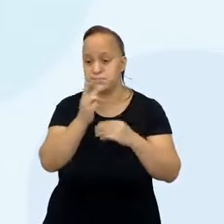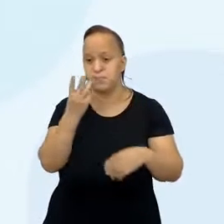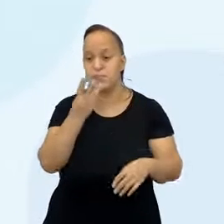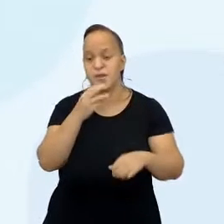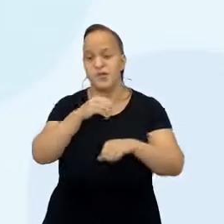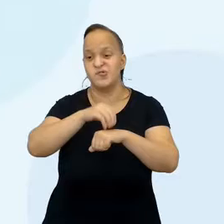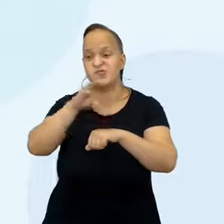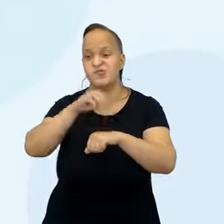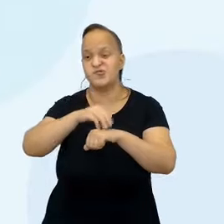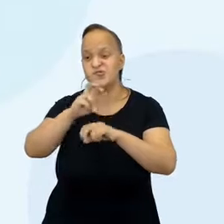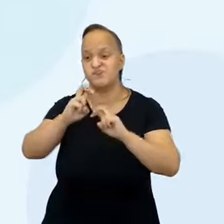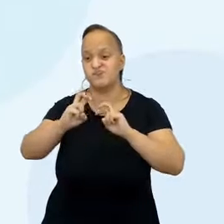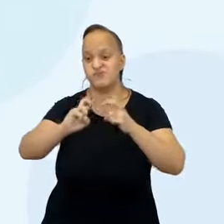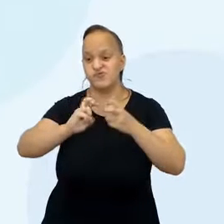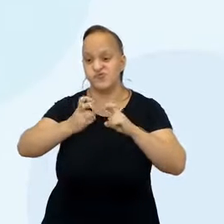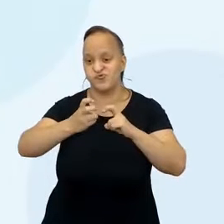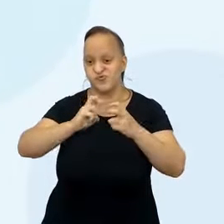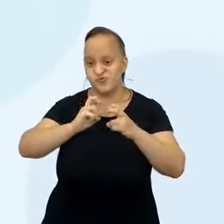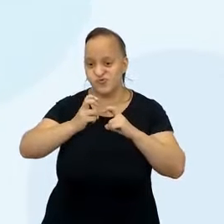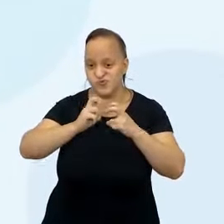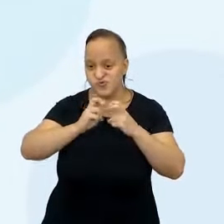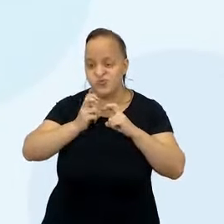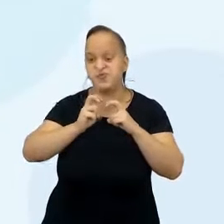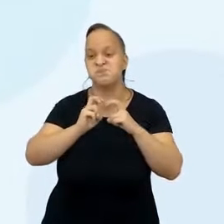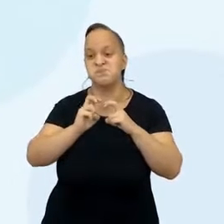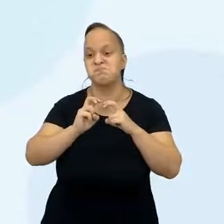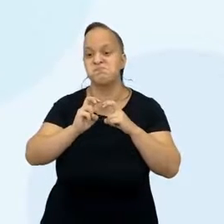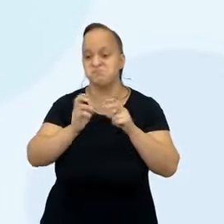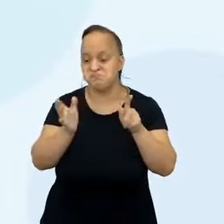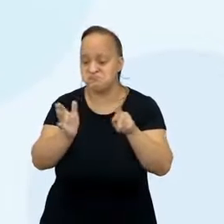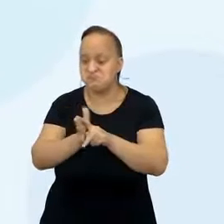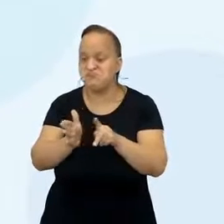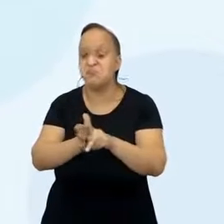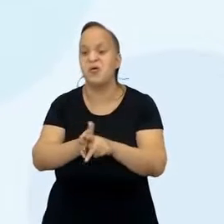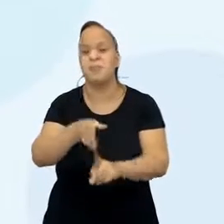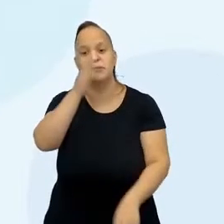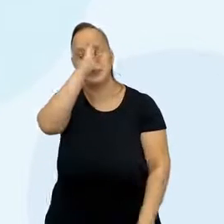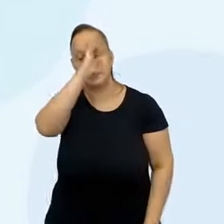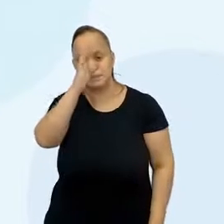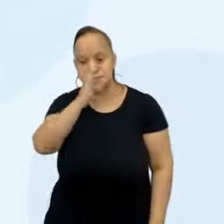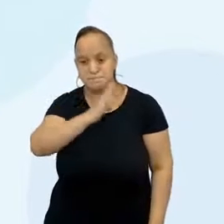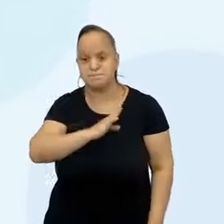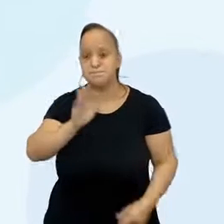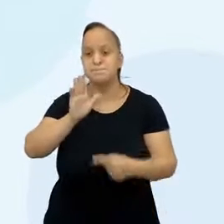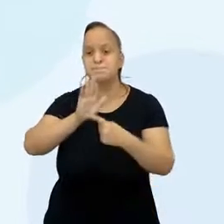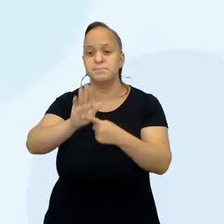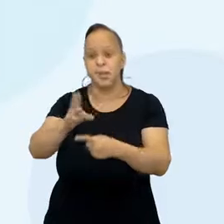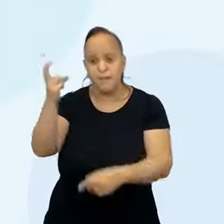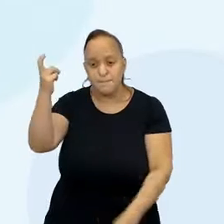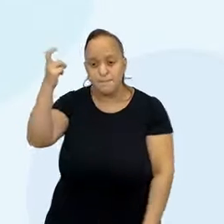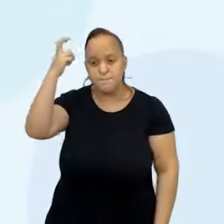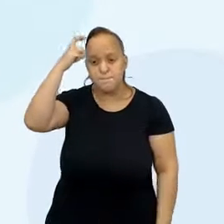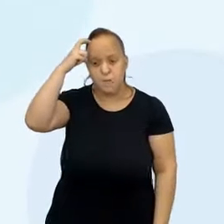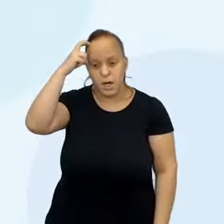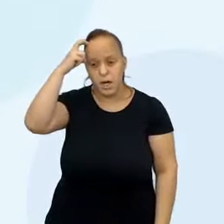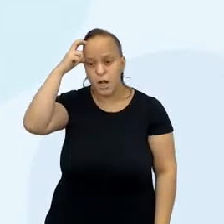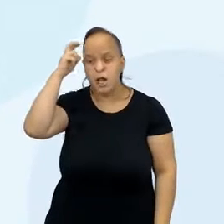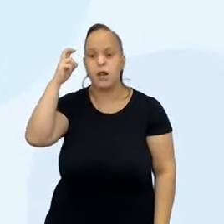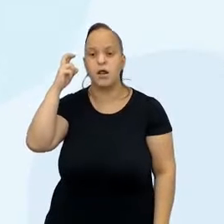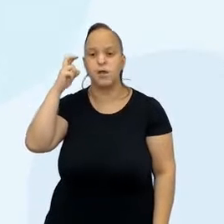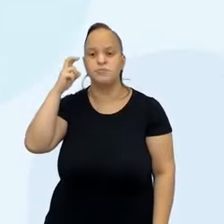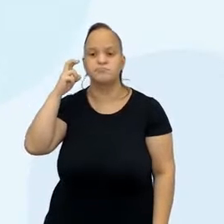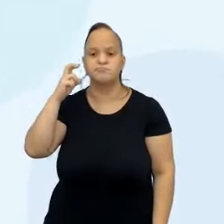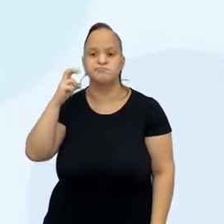sugestão a capoeira como um patrimônio material brasileiro, né? Apresentando a cultura que mistura esporte, luta,